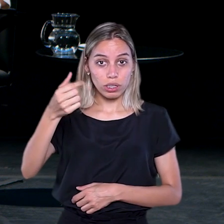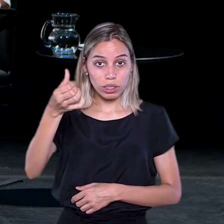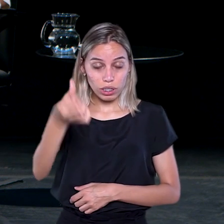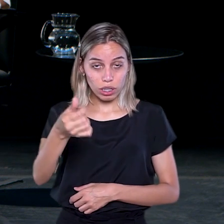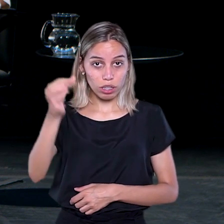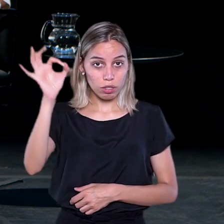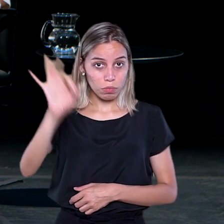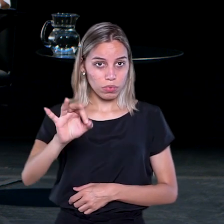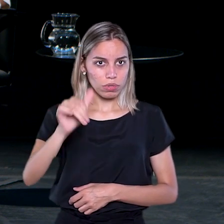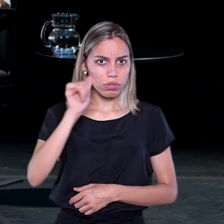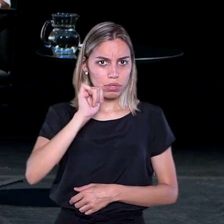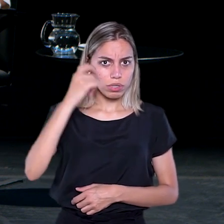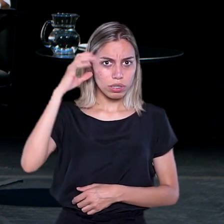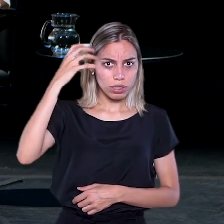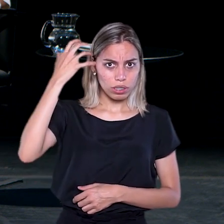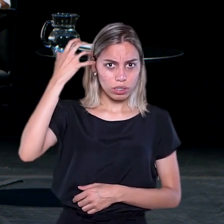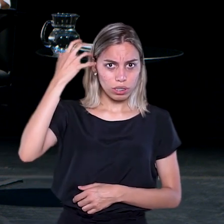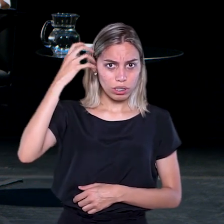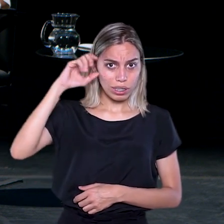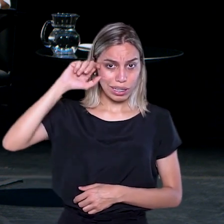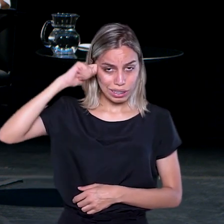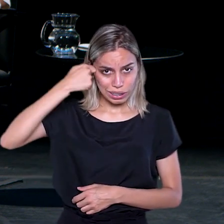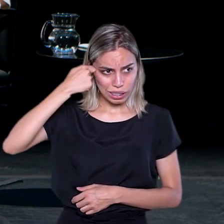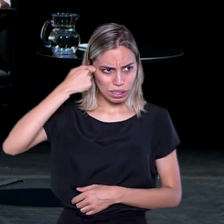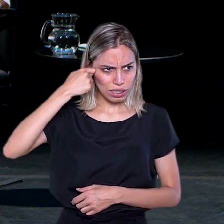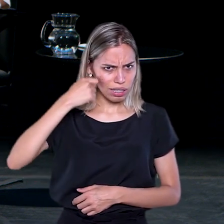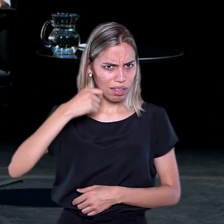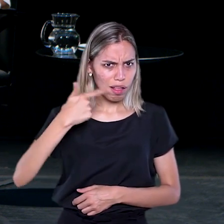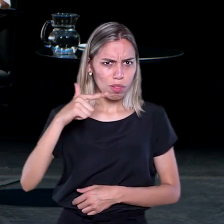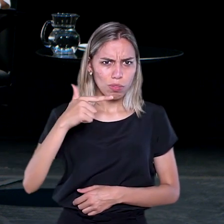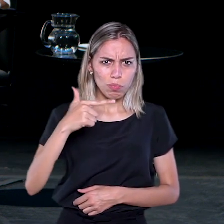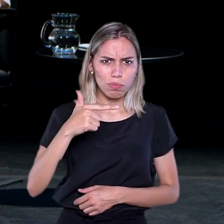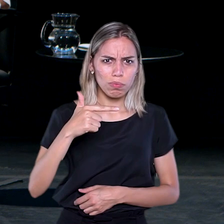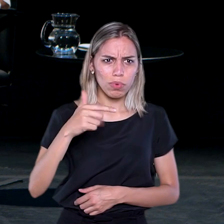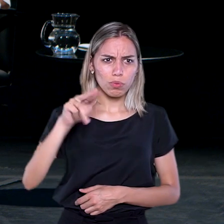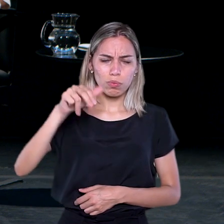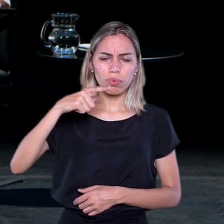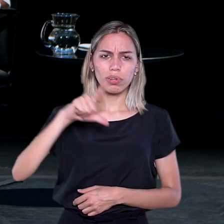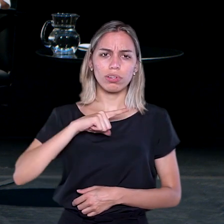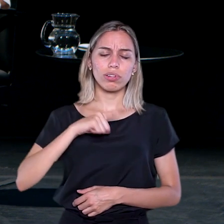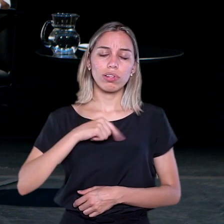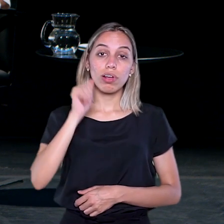país cuja Suprema Corte nunca teve uma mulher negra como ministra. Nunca.